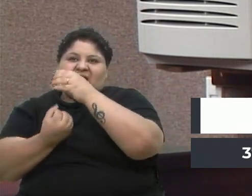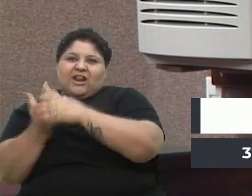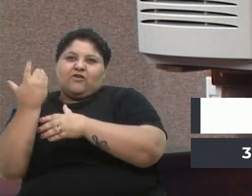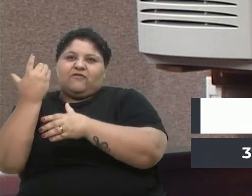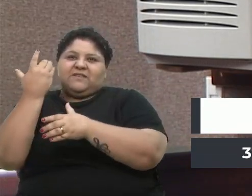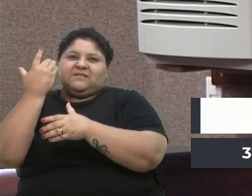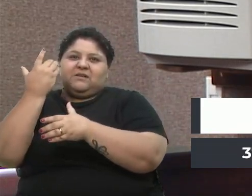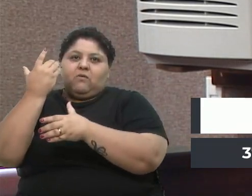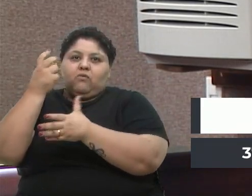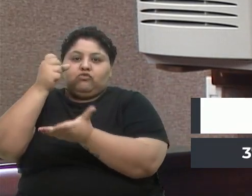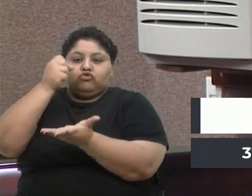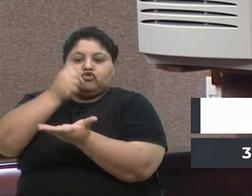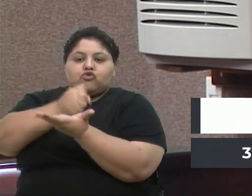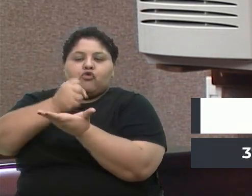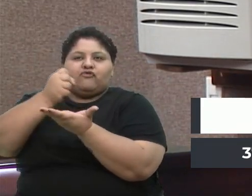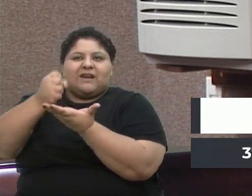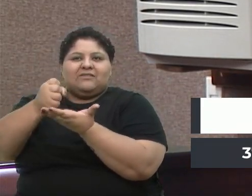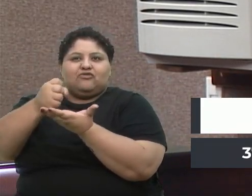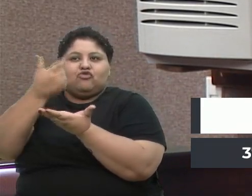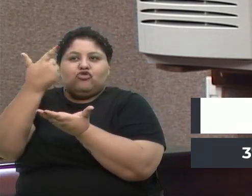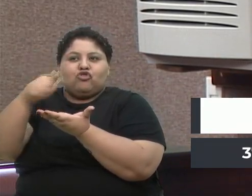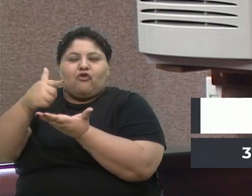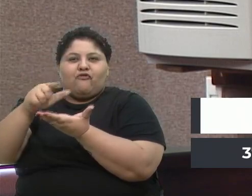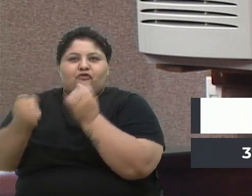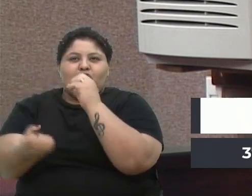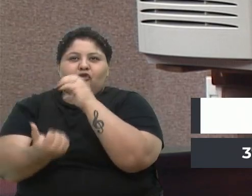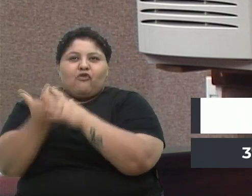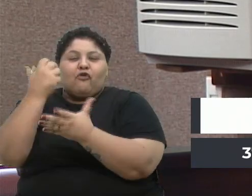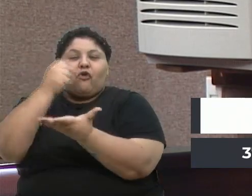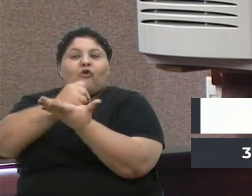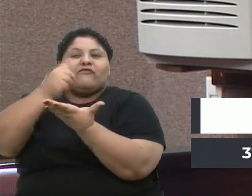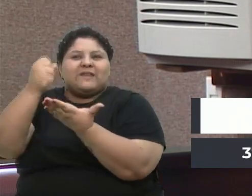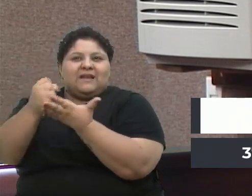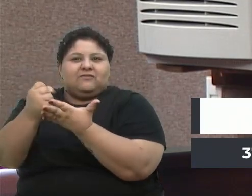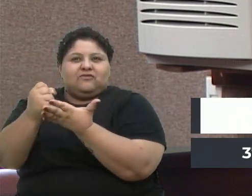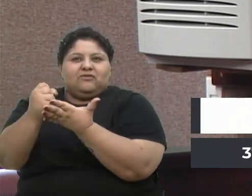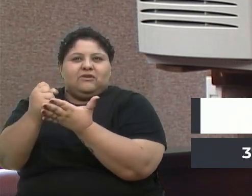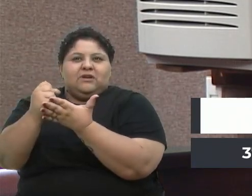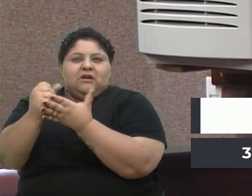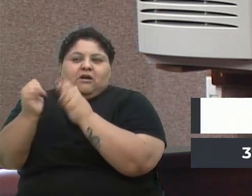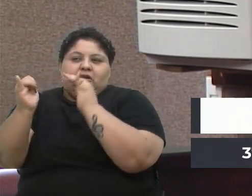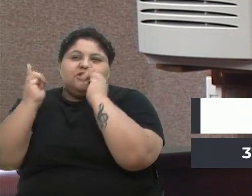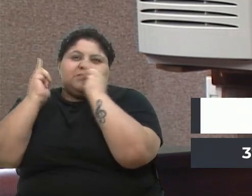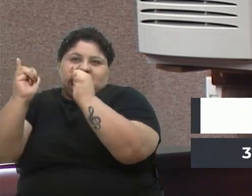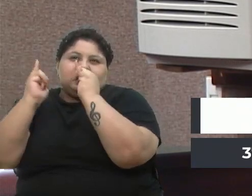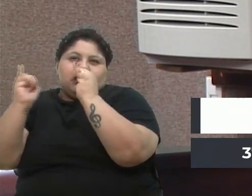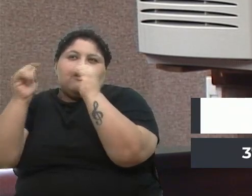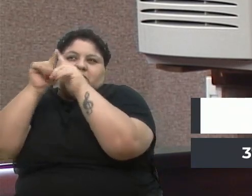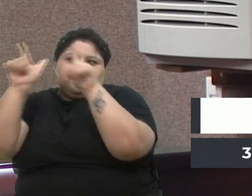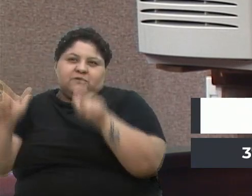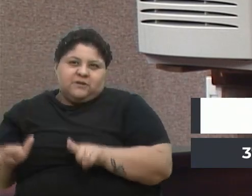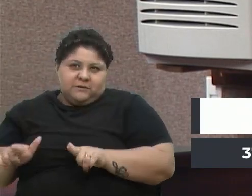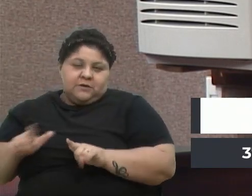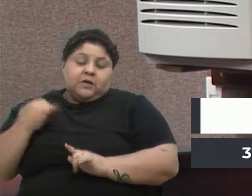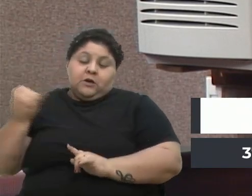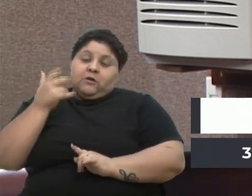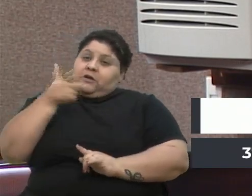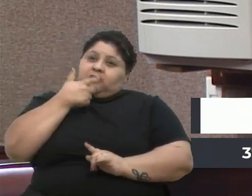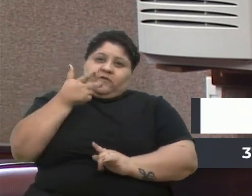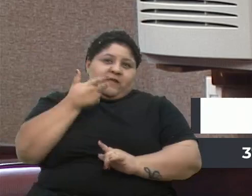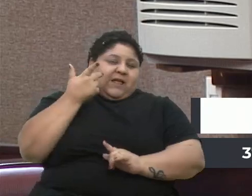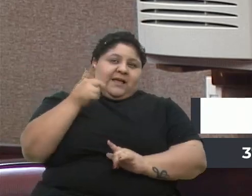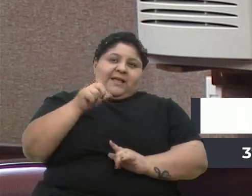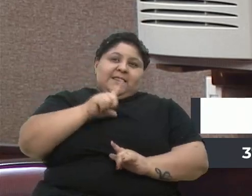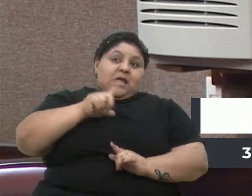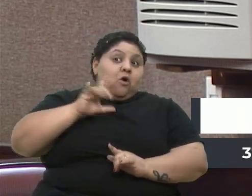Importante dizer que, neste momento, ele não foi renovado, esse contrato, porque houve um reajuste da empresa. A empresa